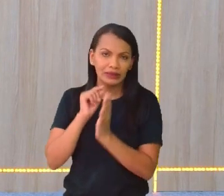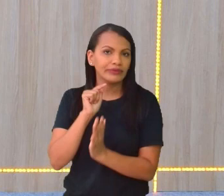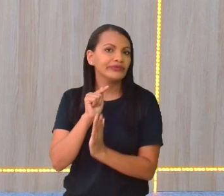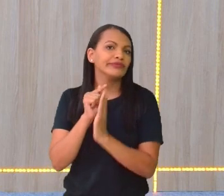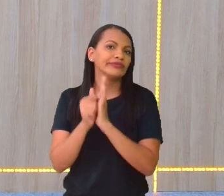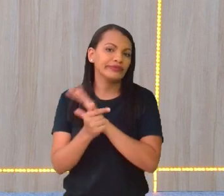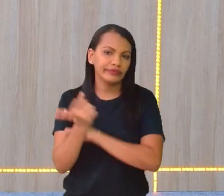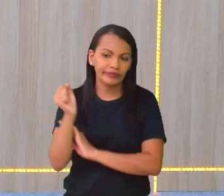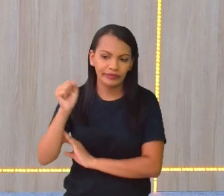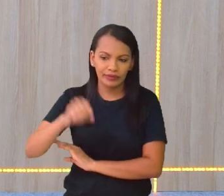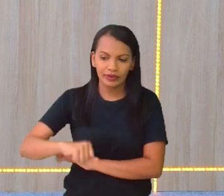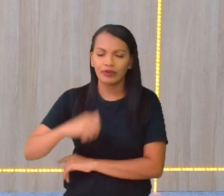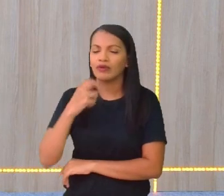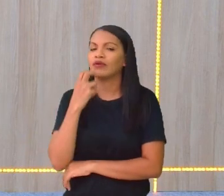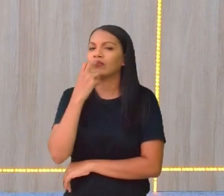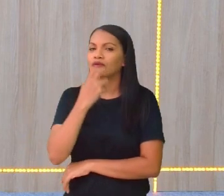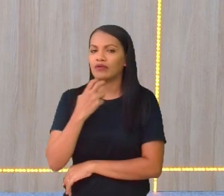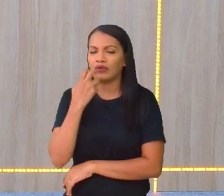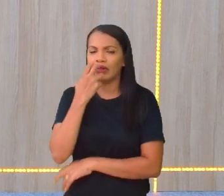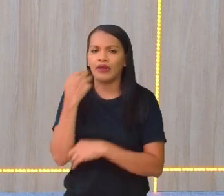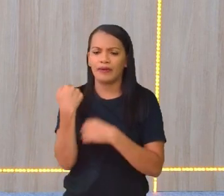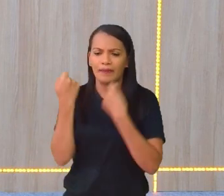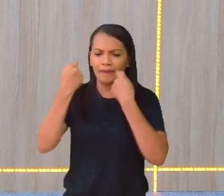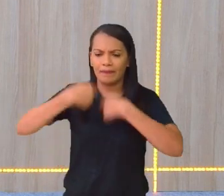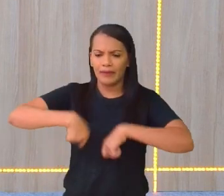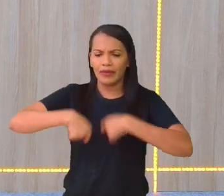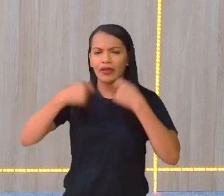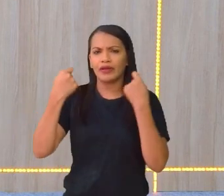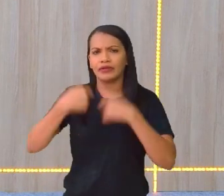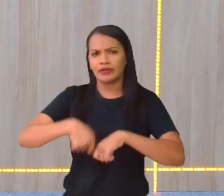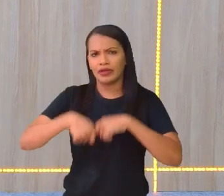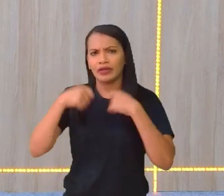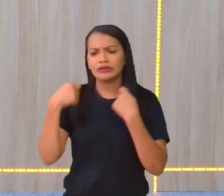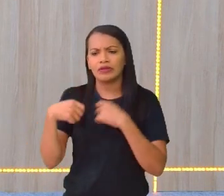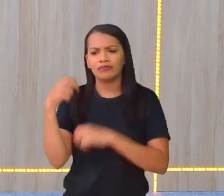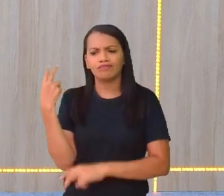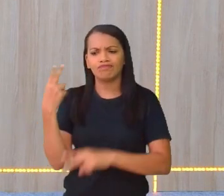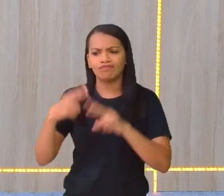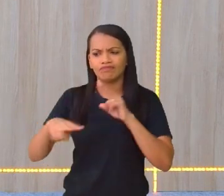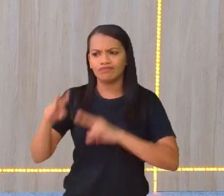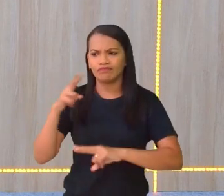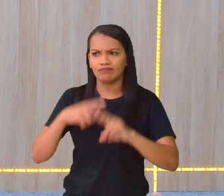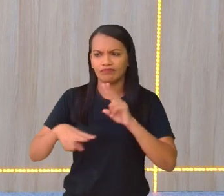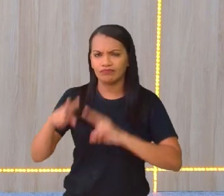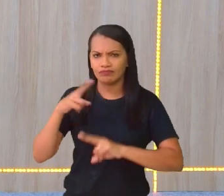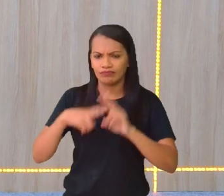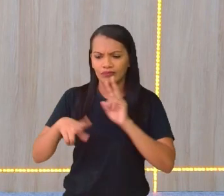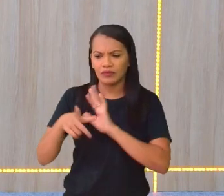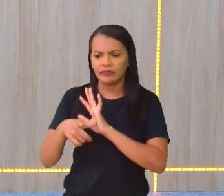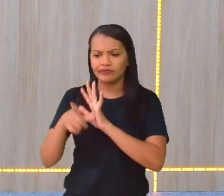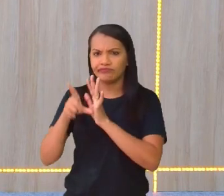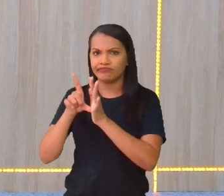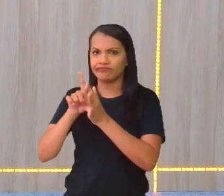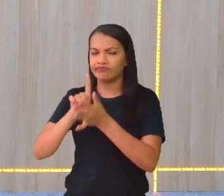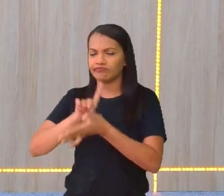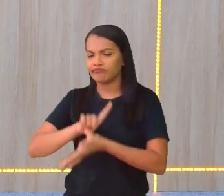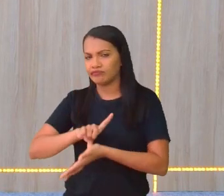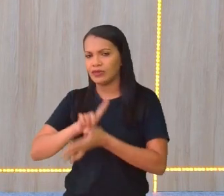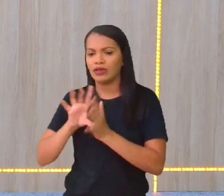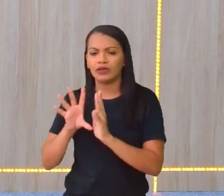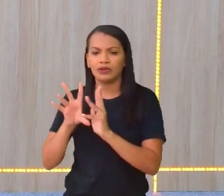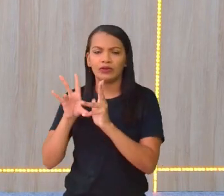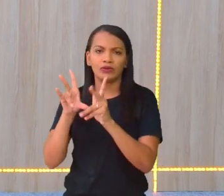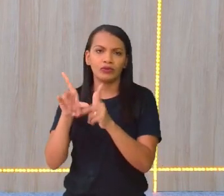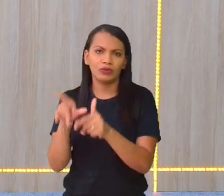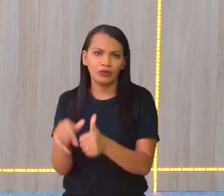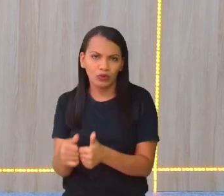é, orais que precisam, não é, ser visto com muita antecedência por